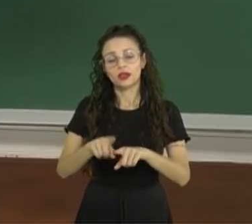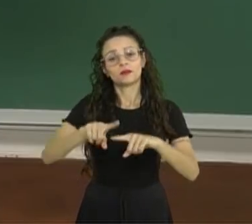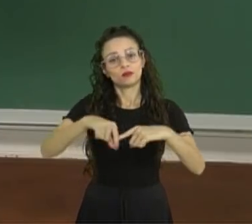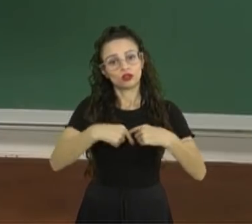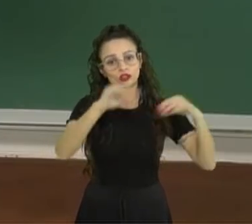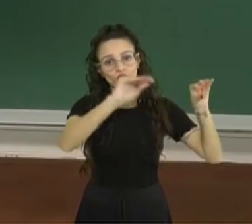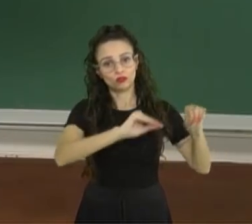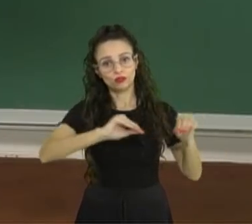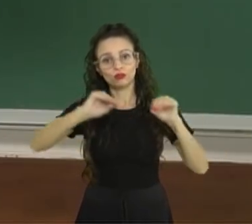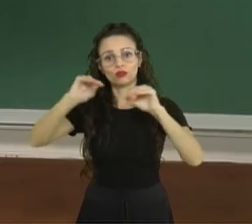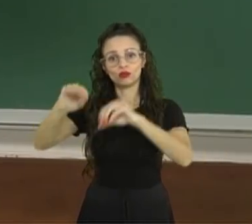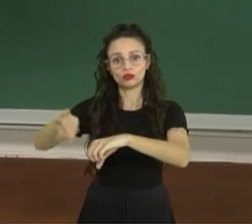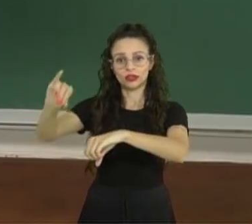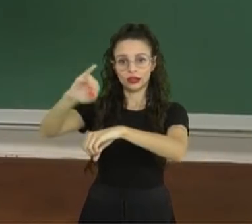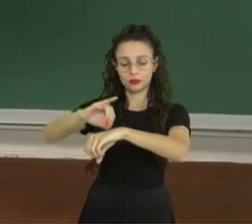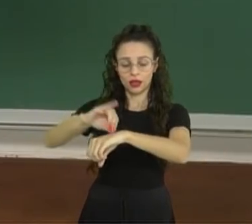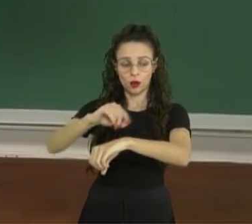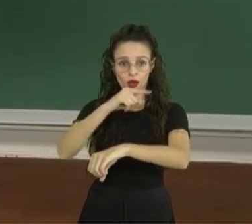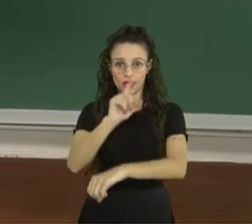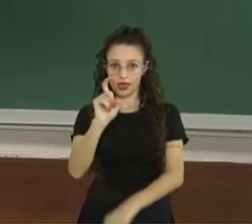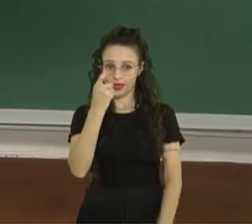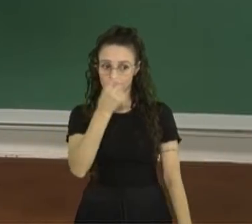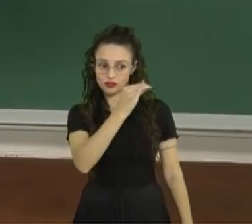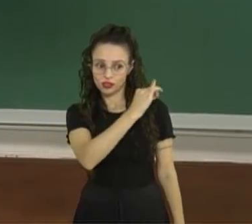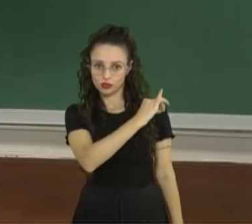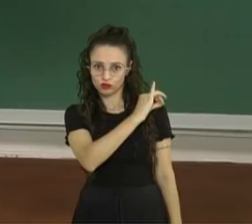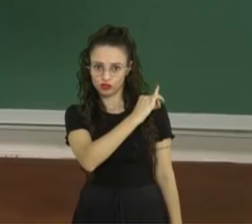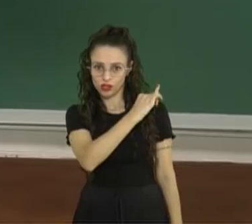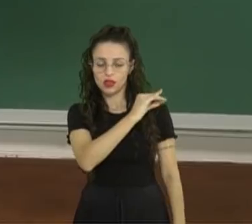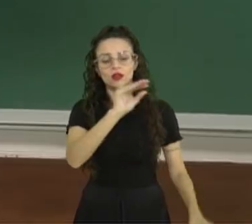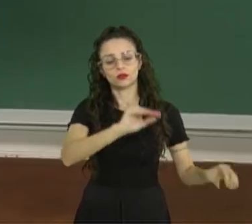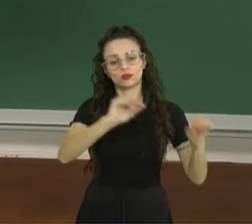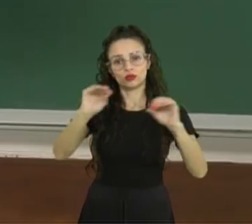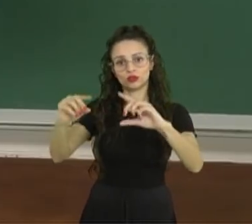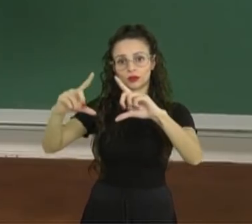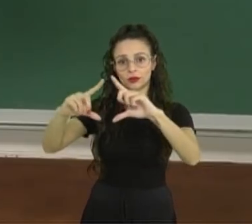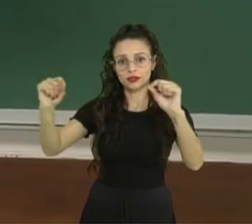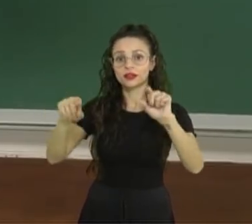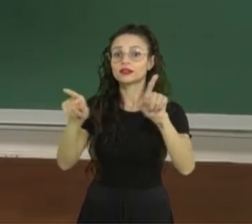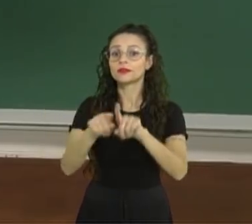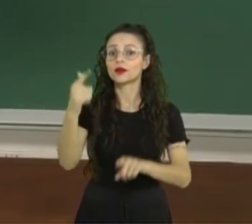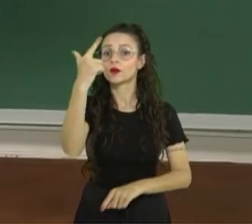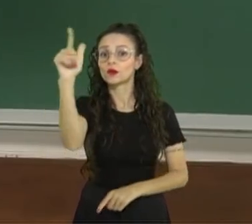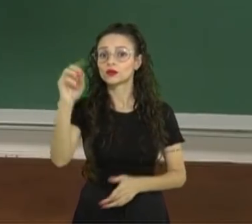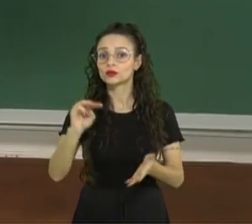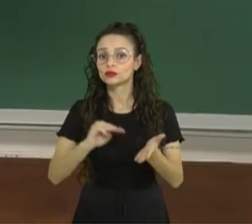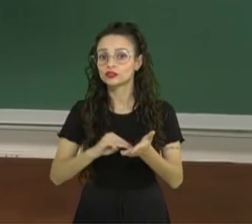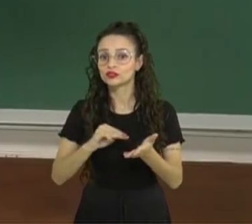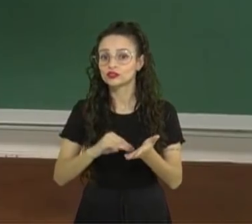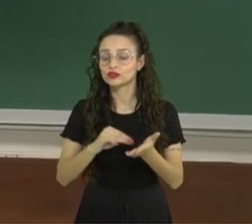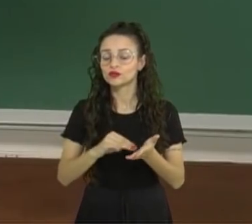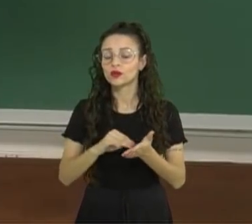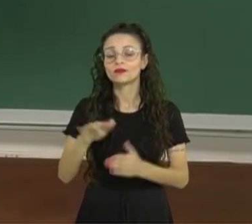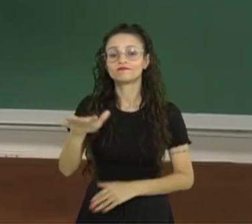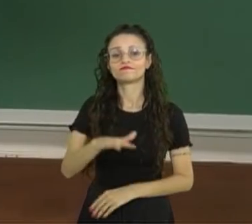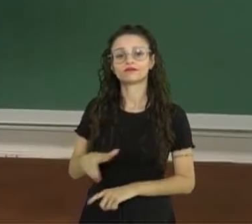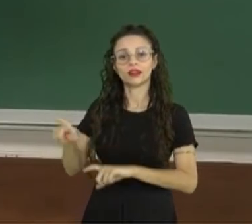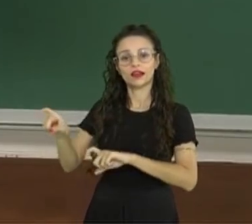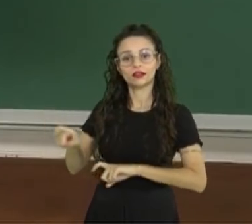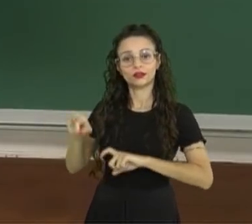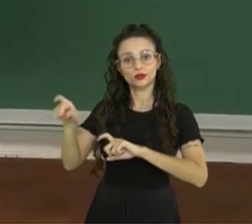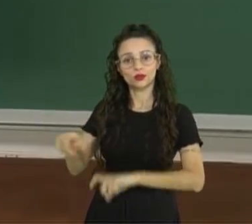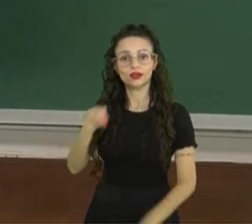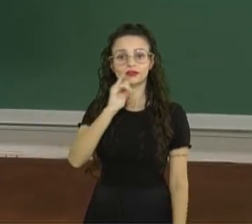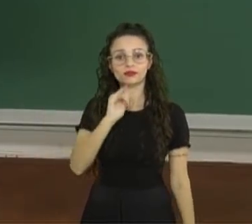a capital do país, do Rio de Janeiro, para Brasília. Eu trago para vocês um outro motivo de transformação no meio natural, a agricultura. É